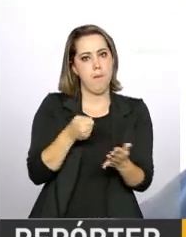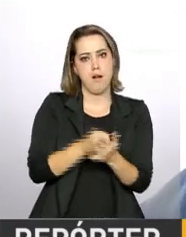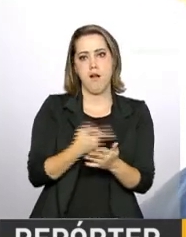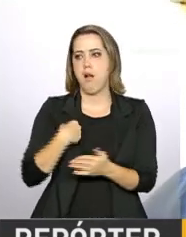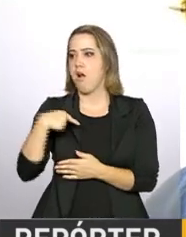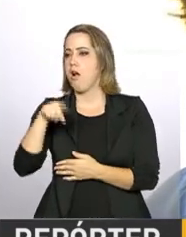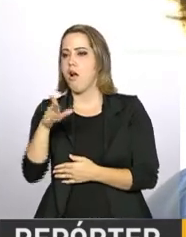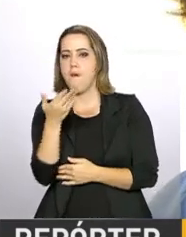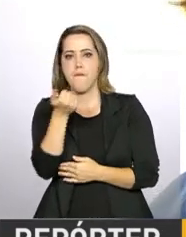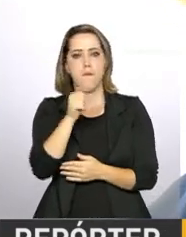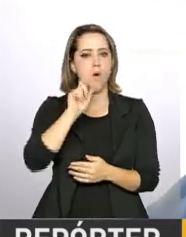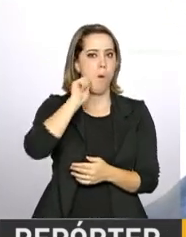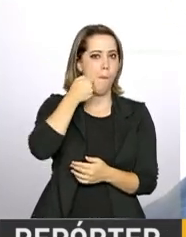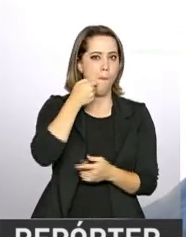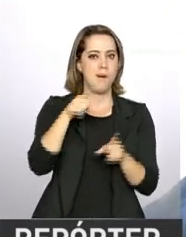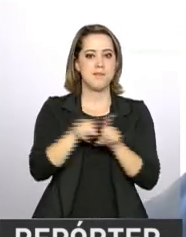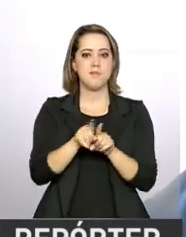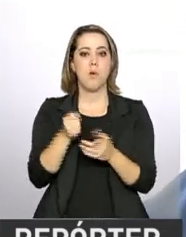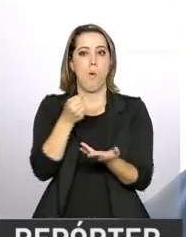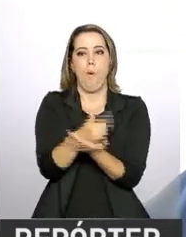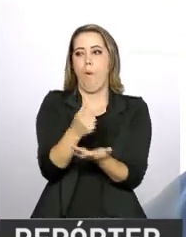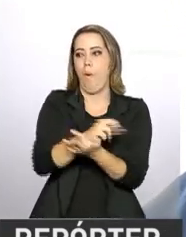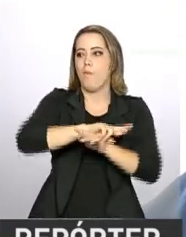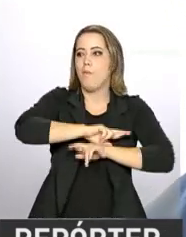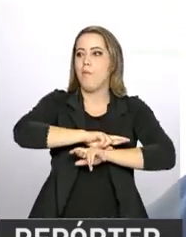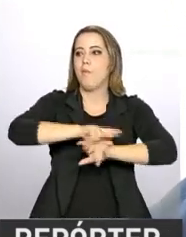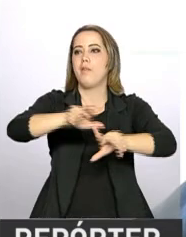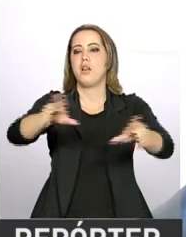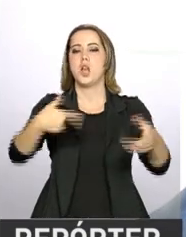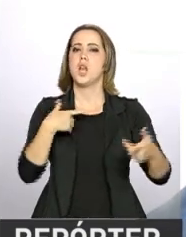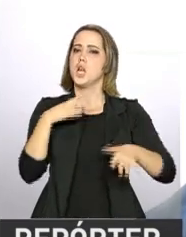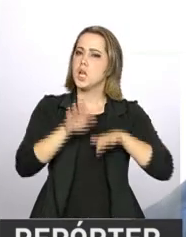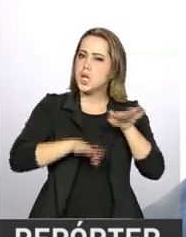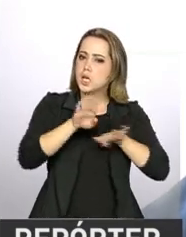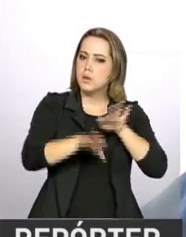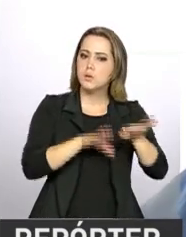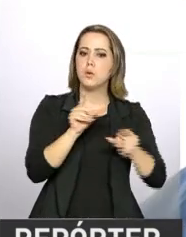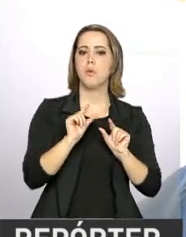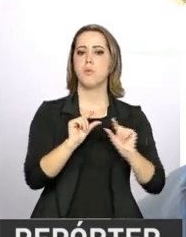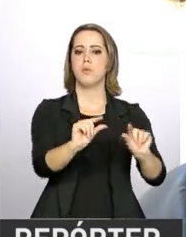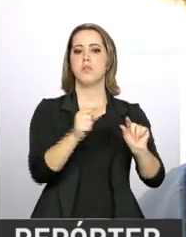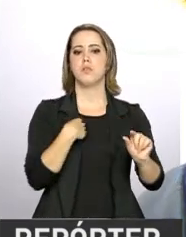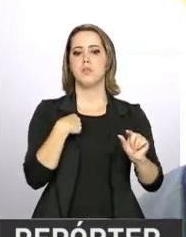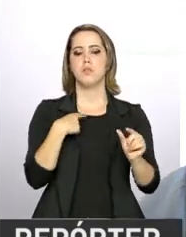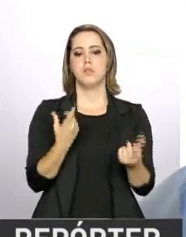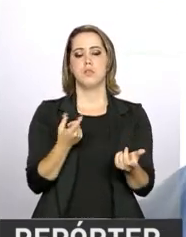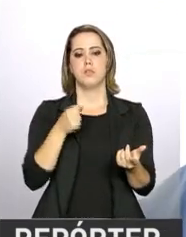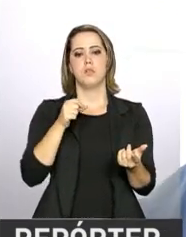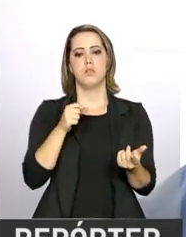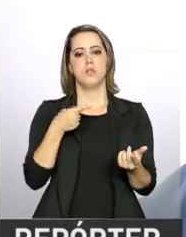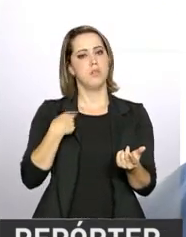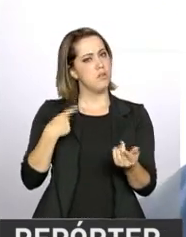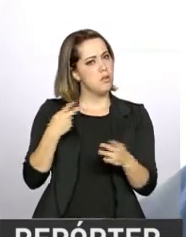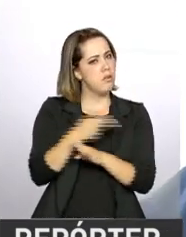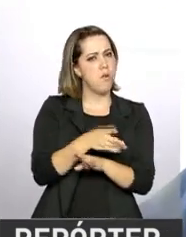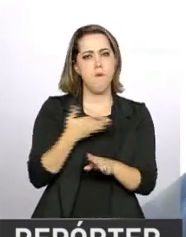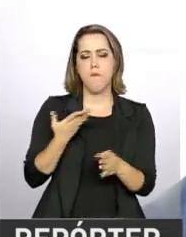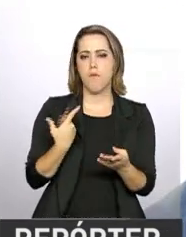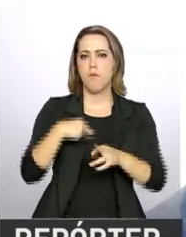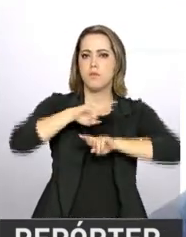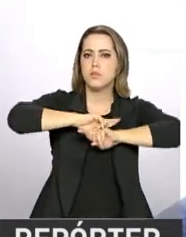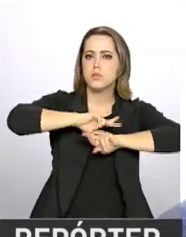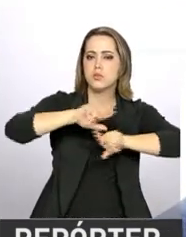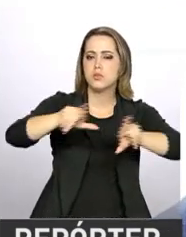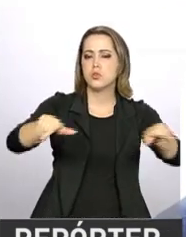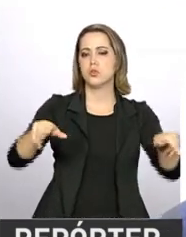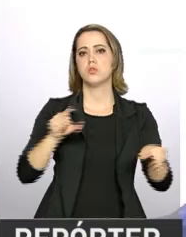vou fazer compra, dou uma caminhadinha, vou mandar forrar sofá e cuidar da